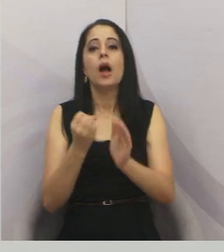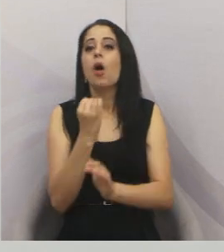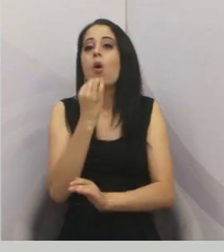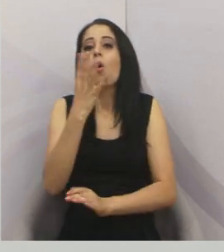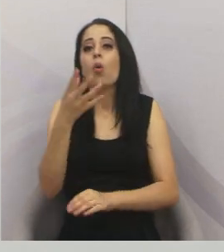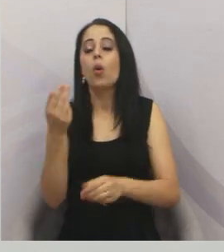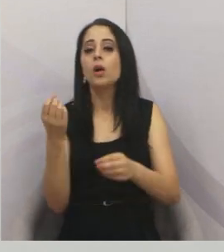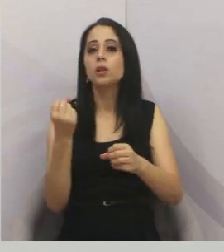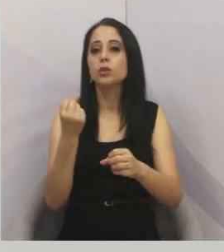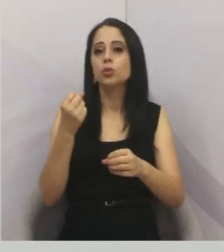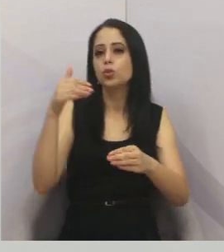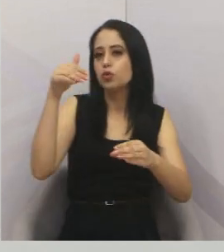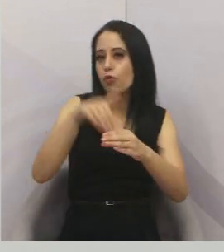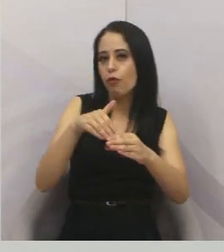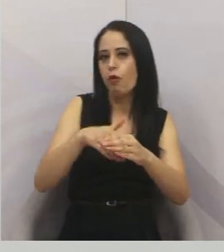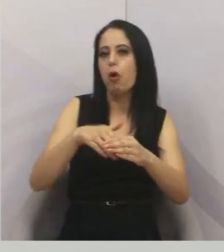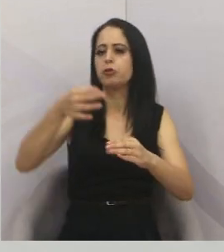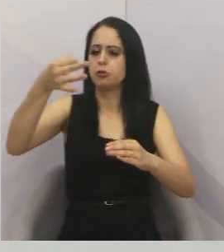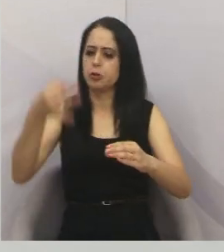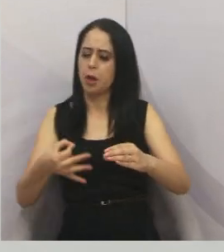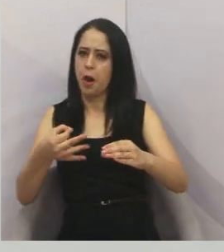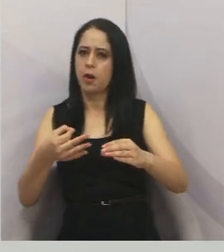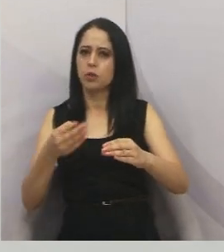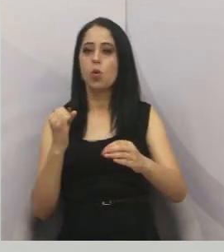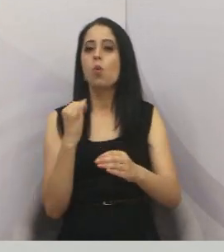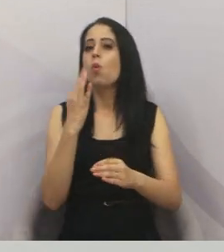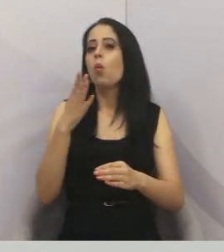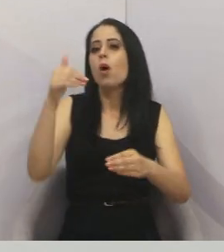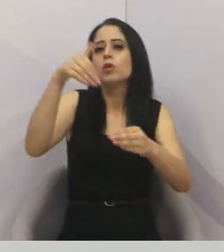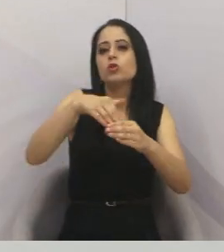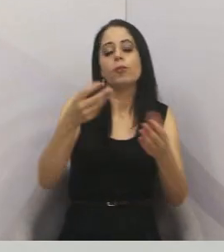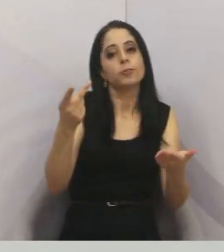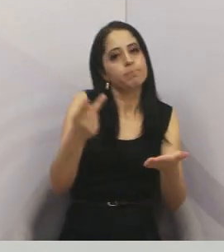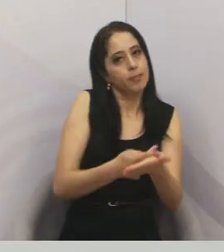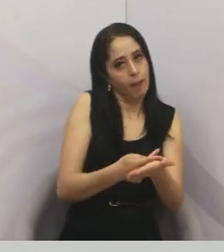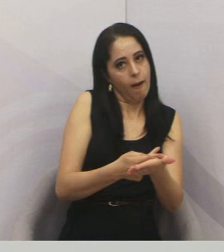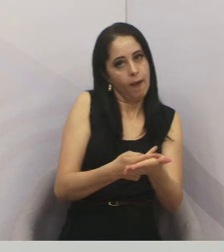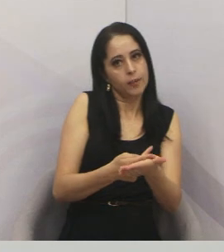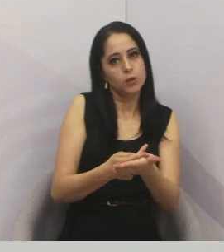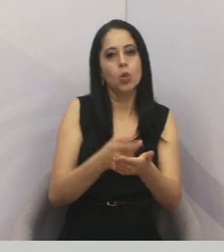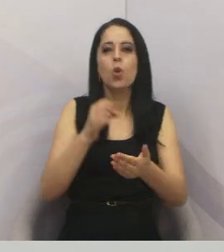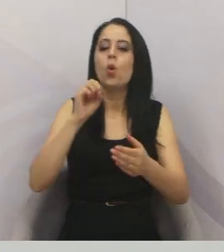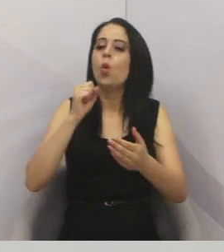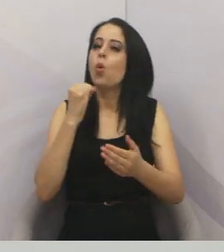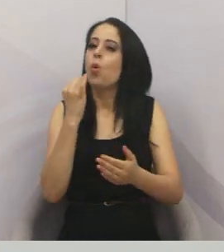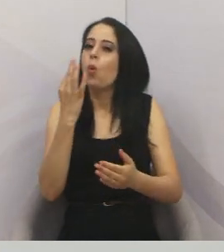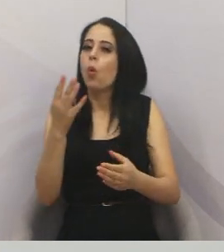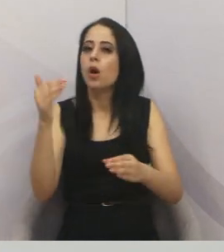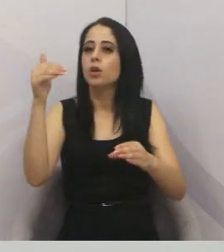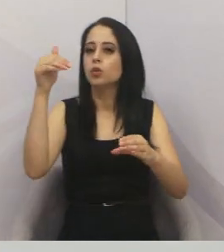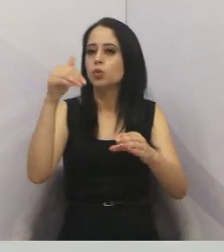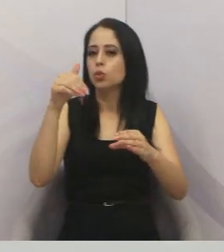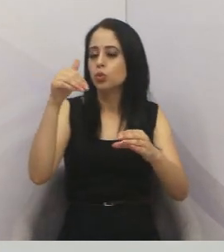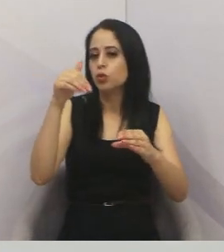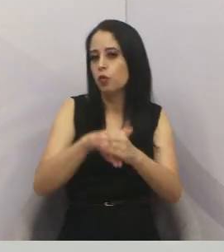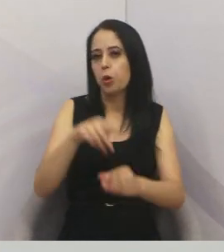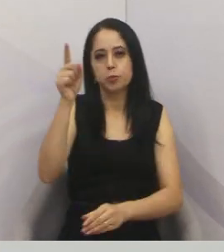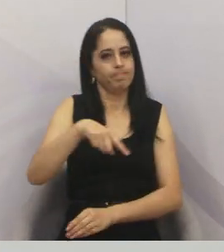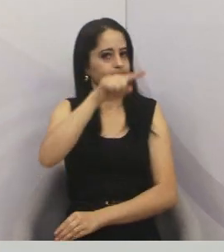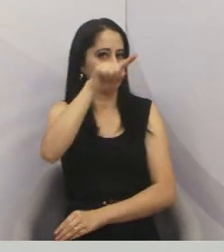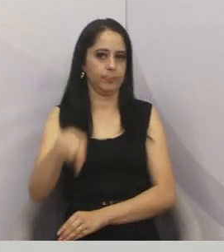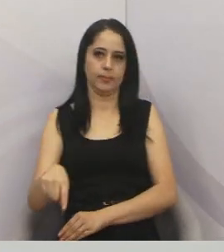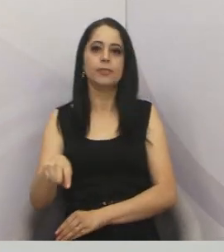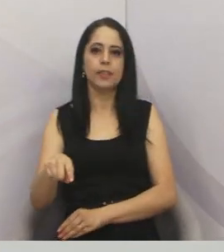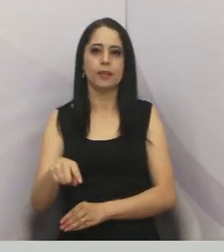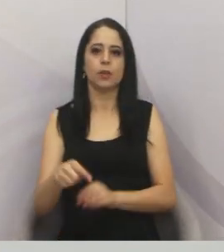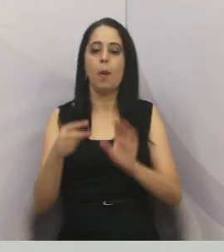votos totalmente válidos, número de votos parcialmente válidos e número de votos anulados, como resultado